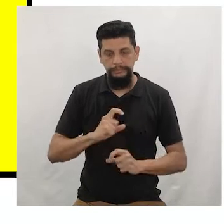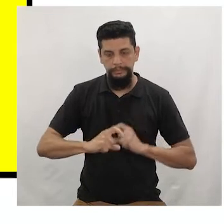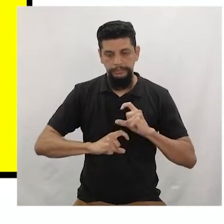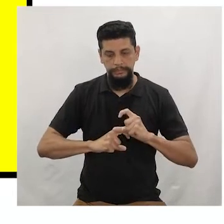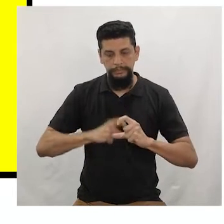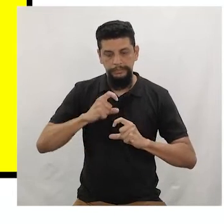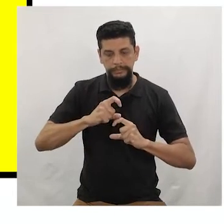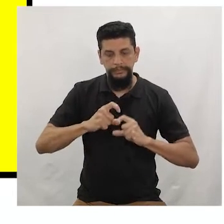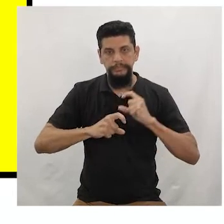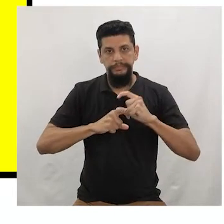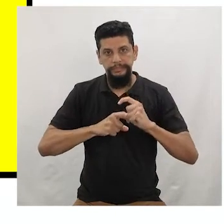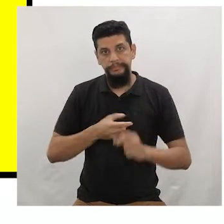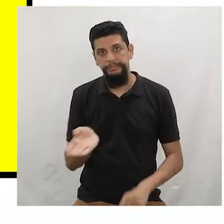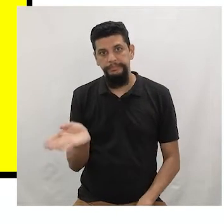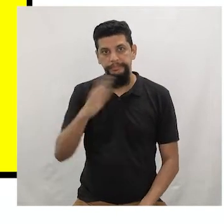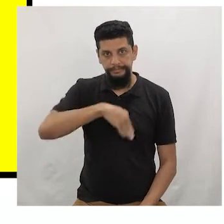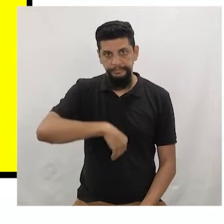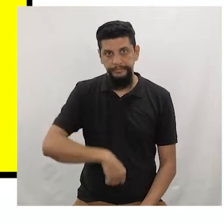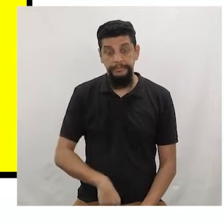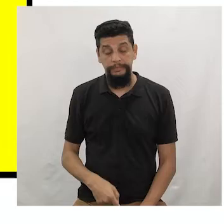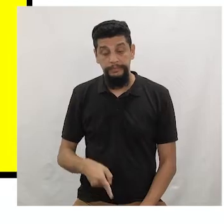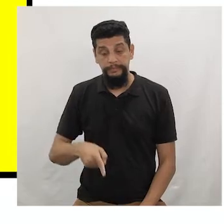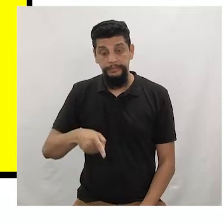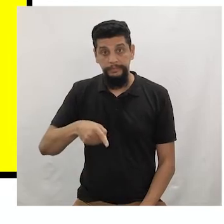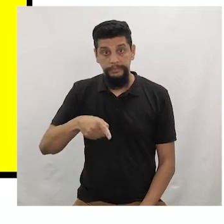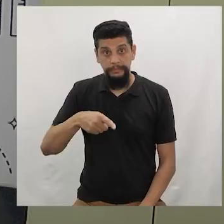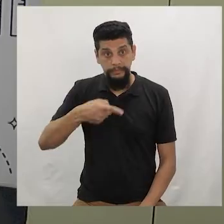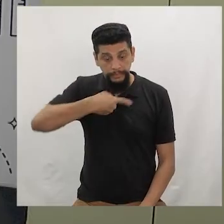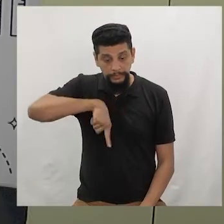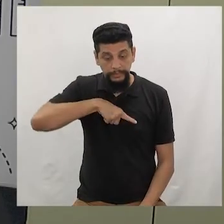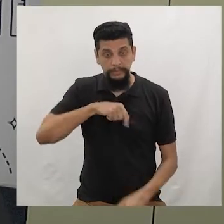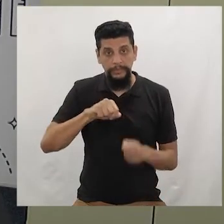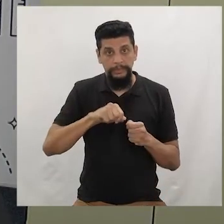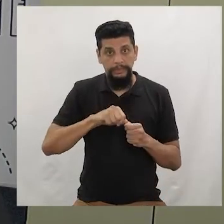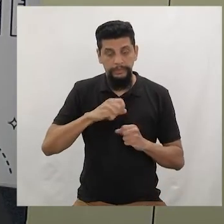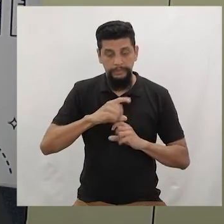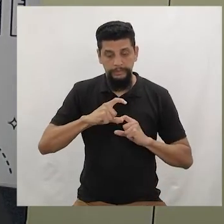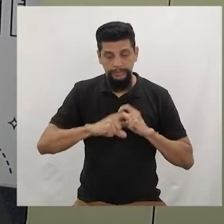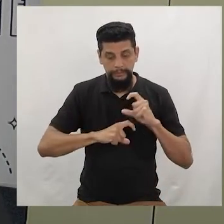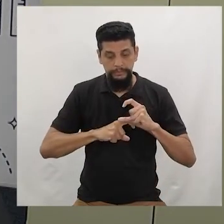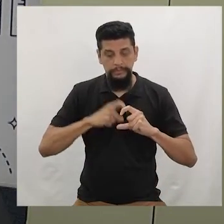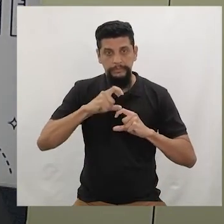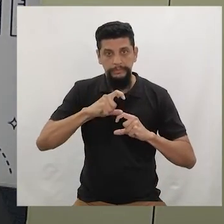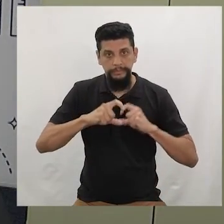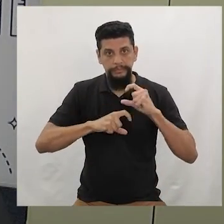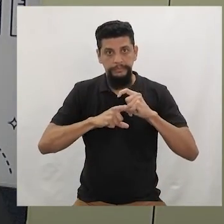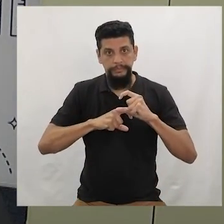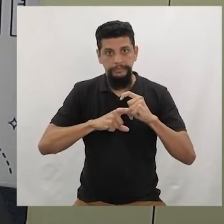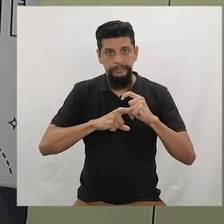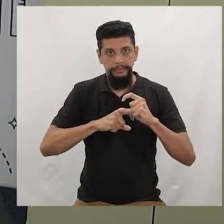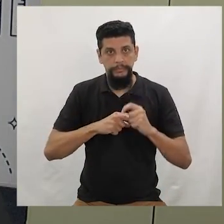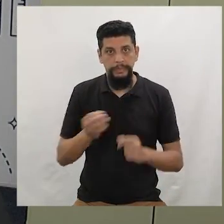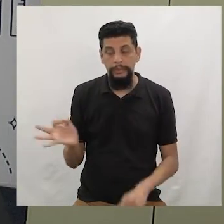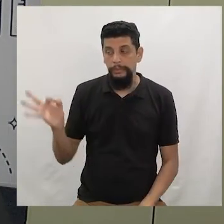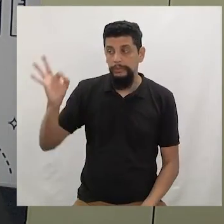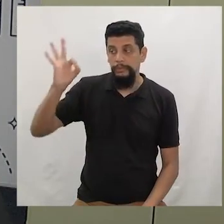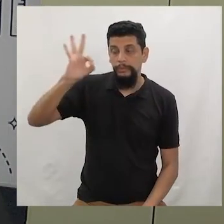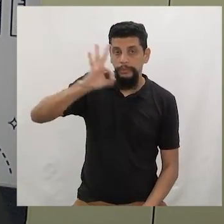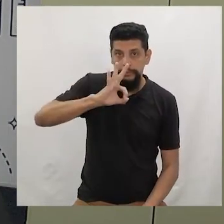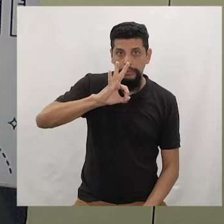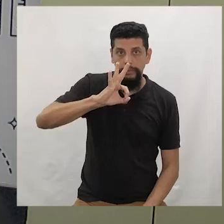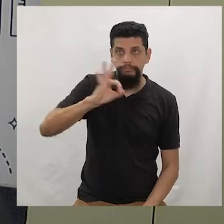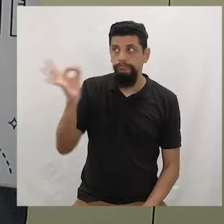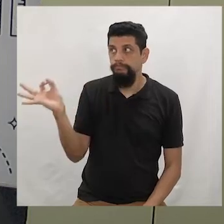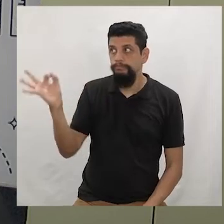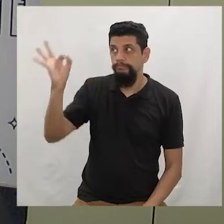dominó. Então, vamos lá. Isso. Nós vamos fazer um dominó hoje com o sol, com